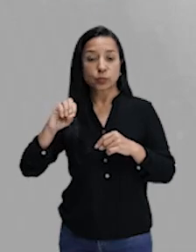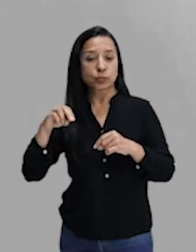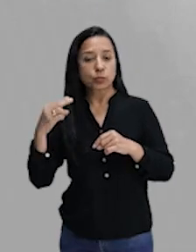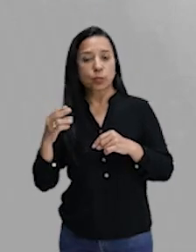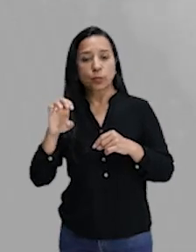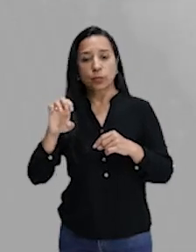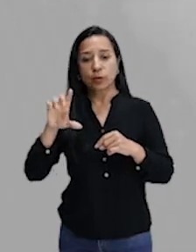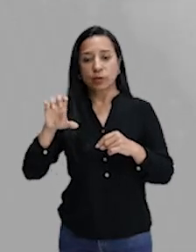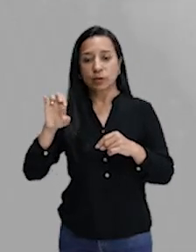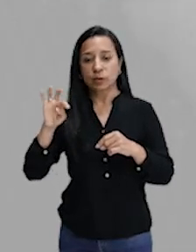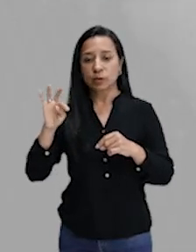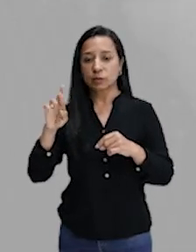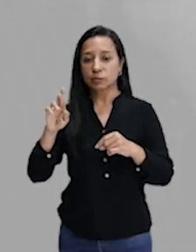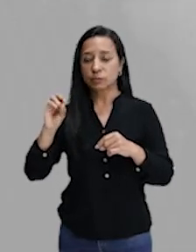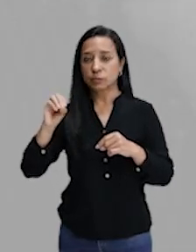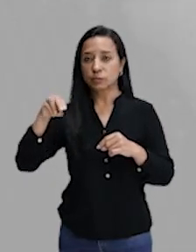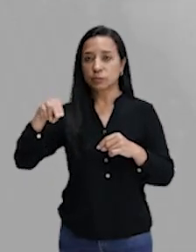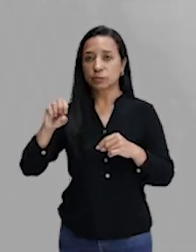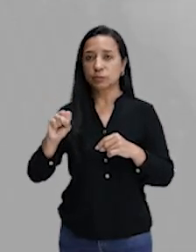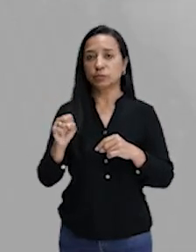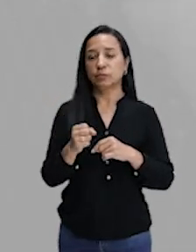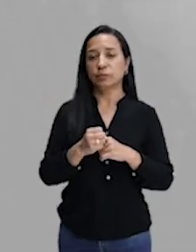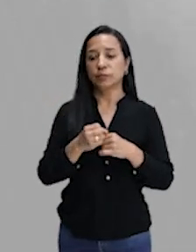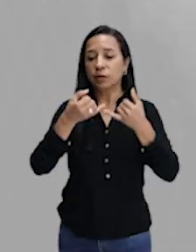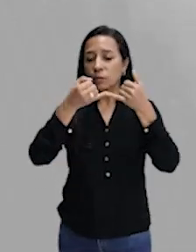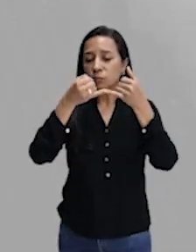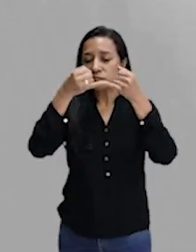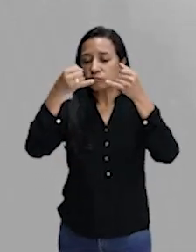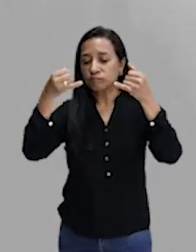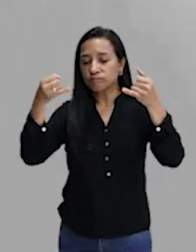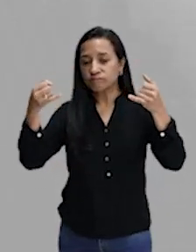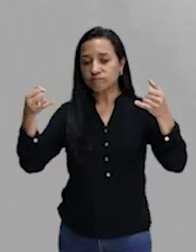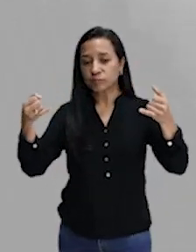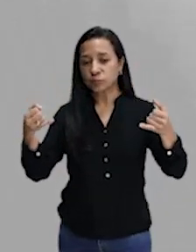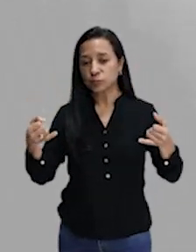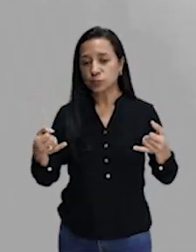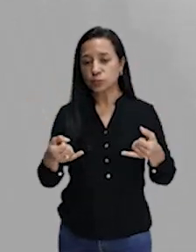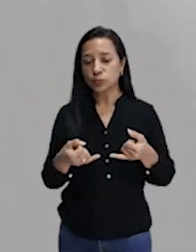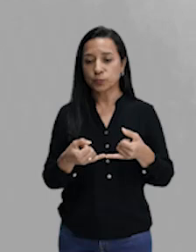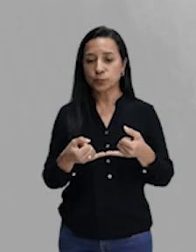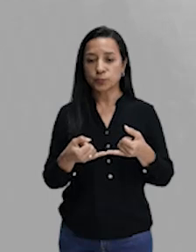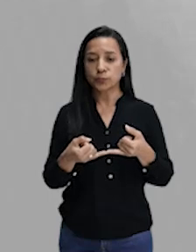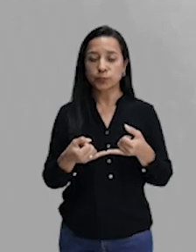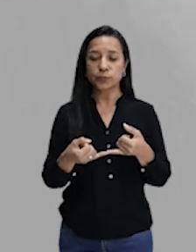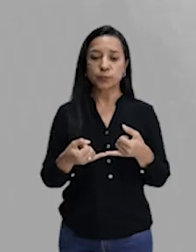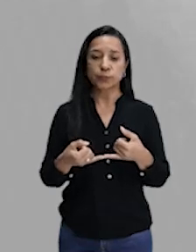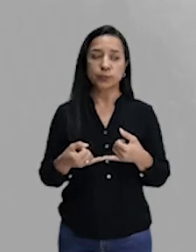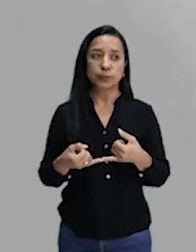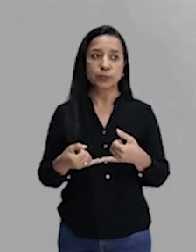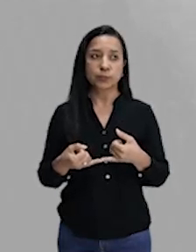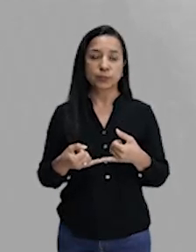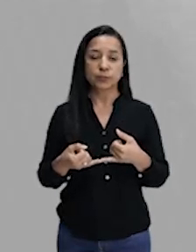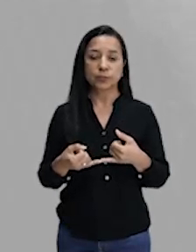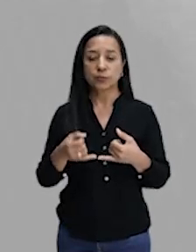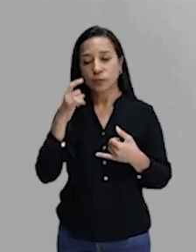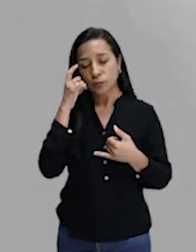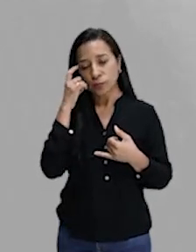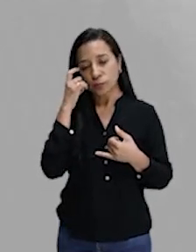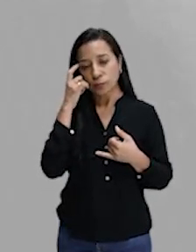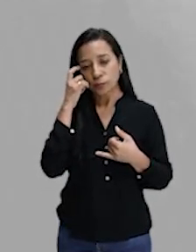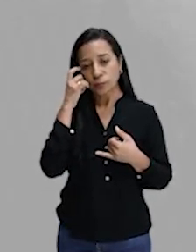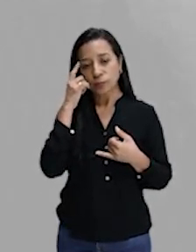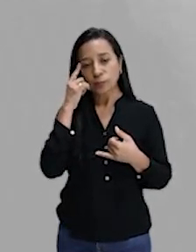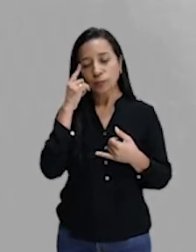que atravessam o condutor transversal Tá ok do né que no caso é o condutor em questão